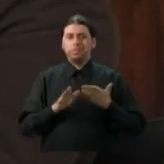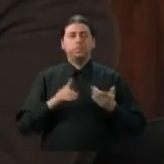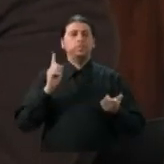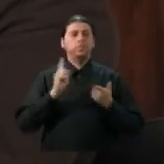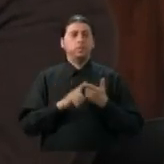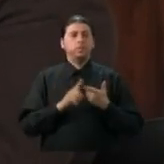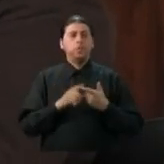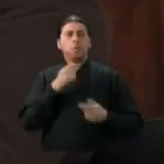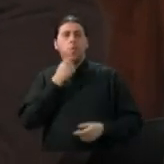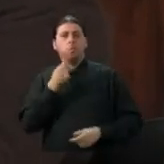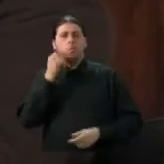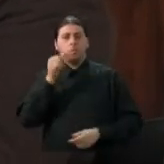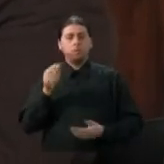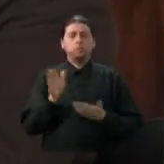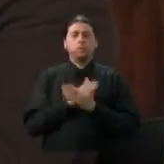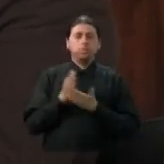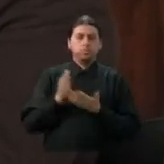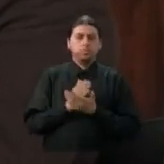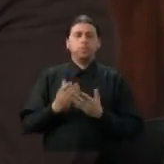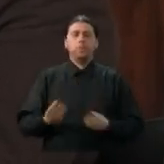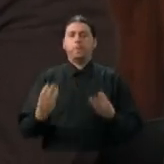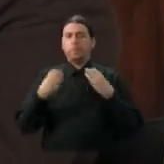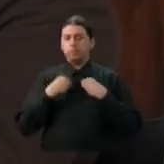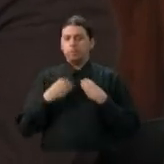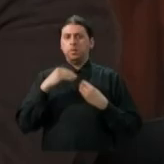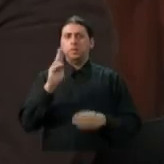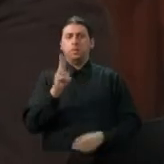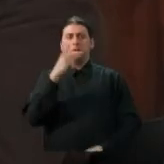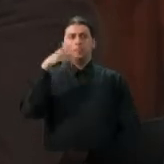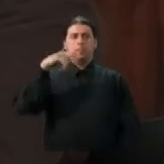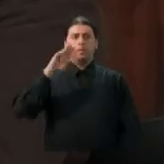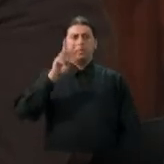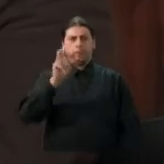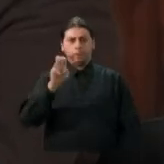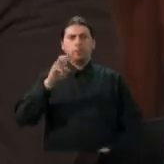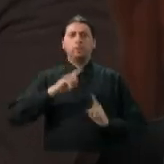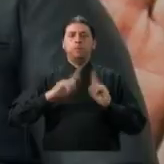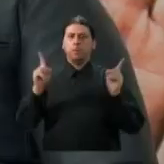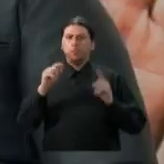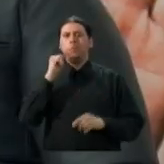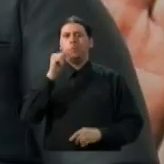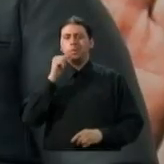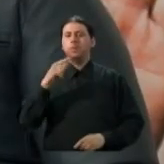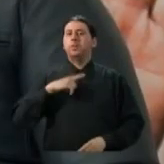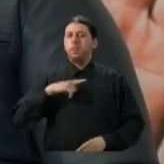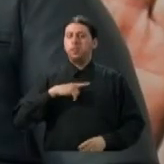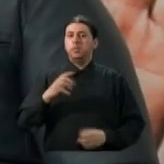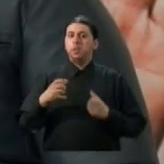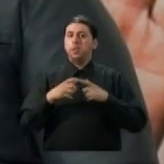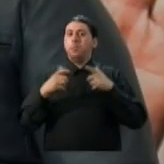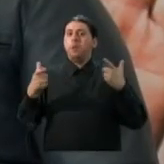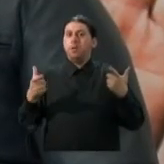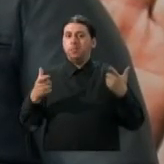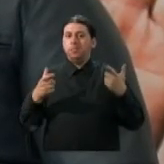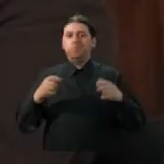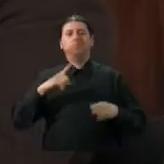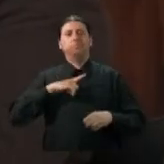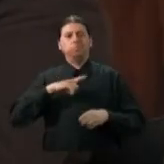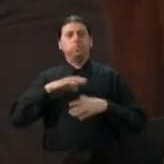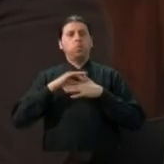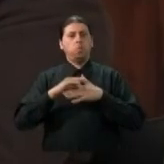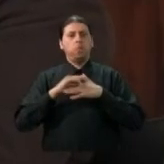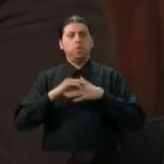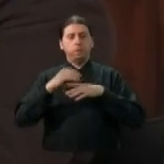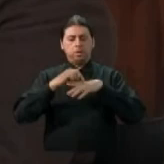O homem e mulheres contraem o HPV, mas as mulheres têm reação, as mulheres aparecem, né, a